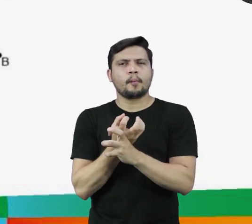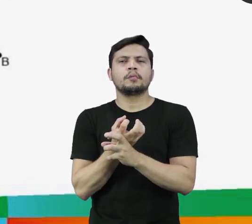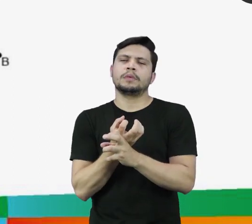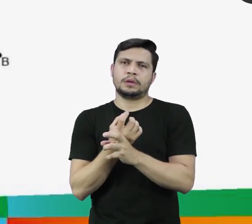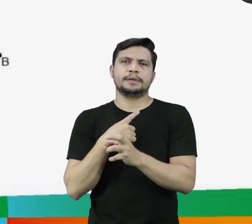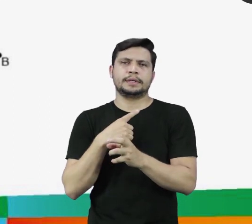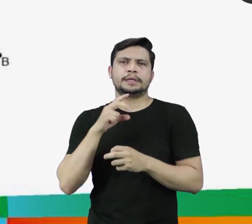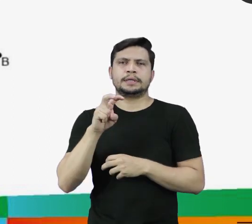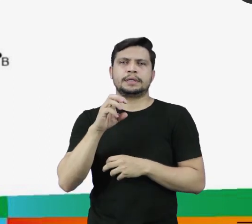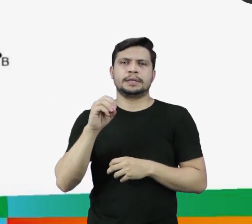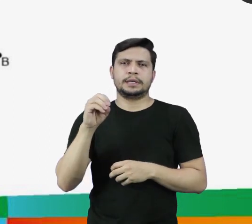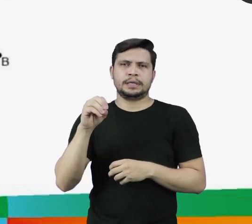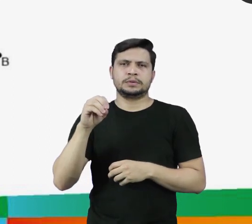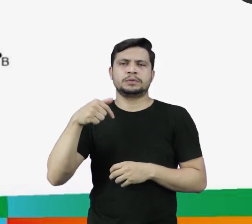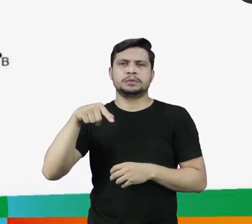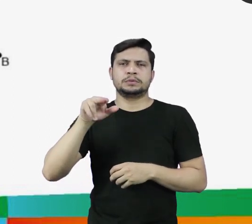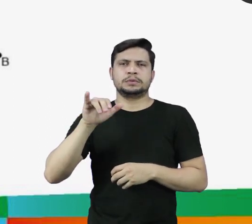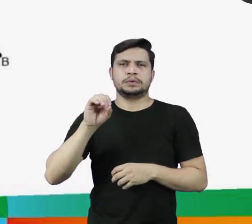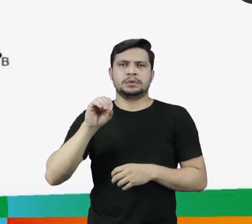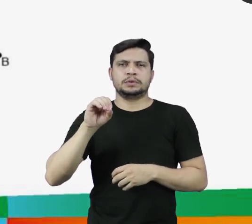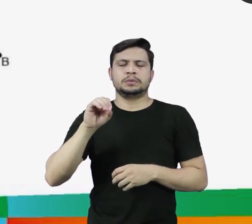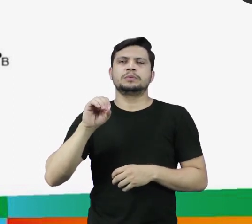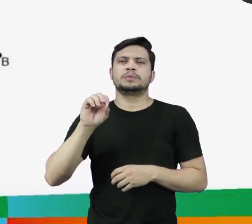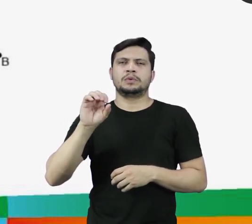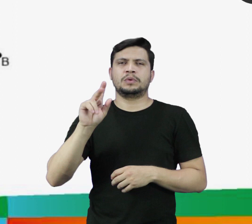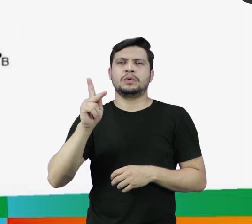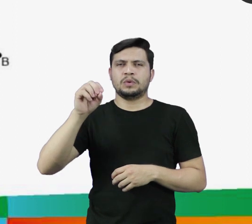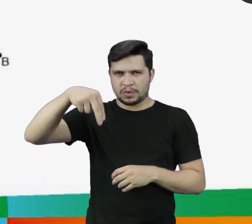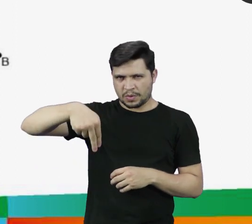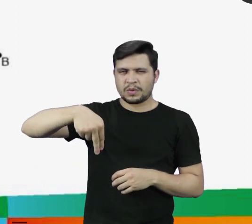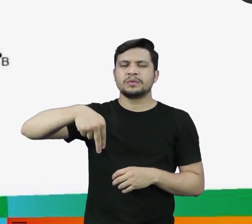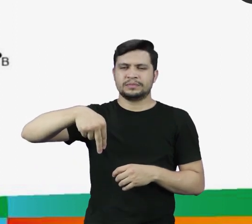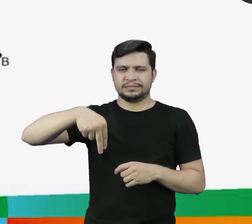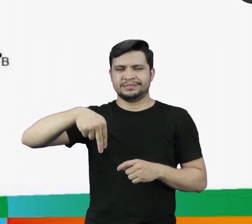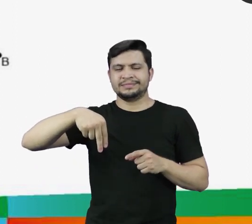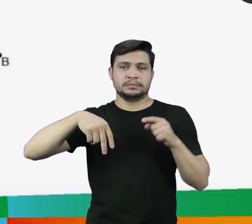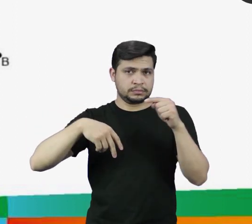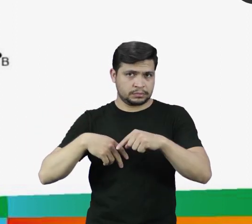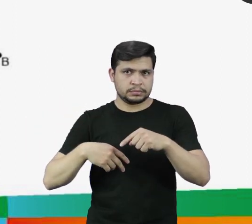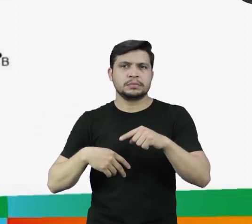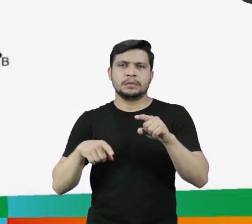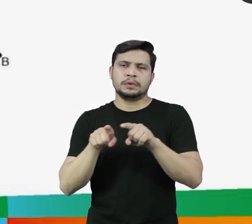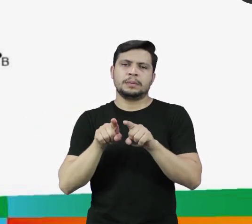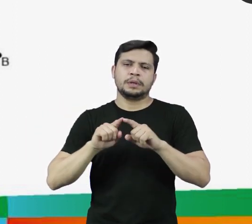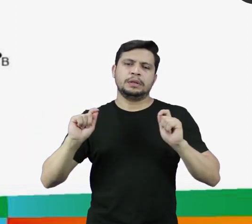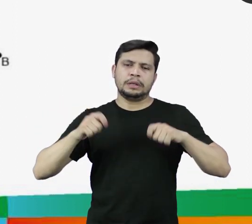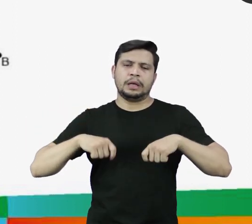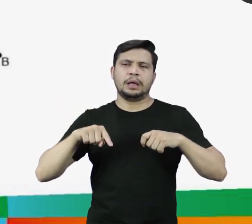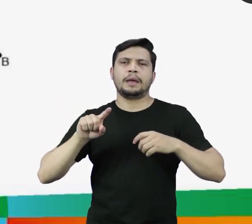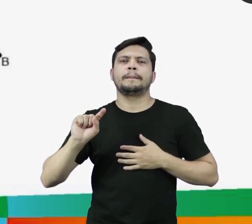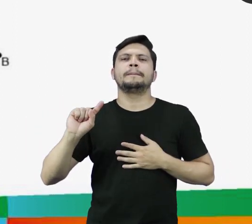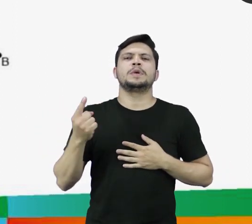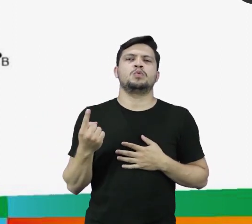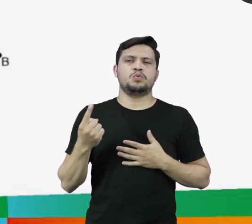500 kΩ. Assim como o mili, o quilo também é um múltiplo, no caso, dessa unidade. Seria 1000, né? Ou